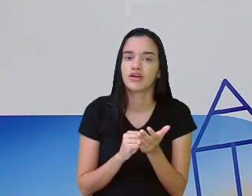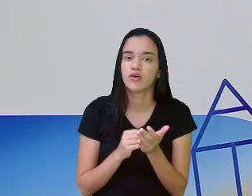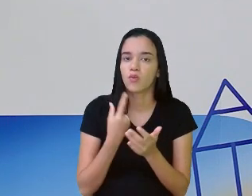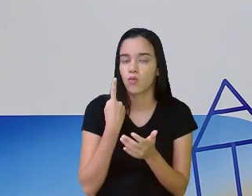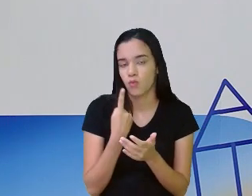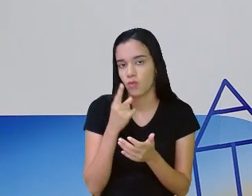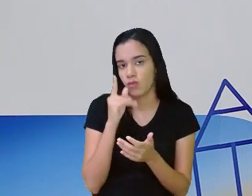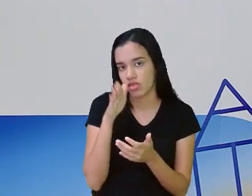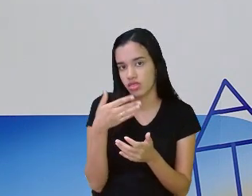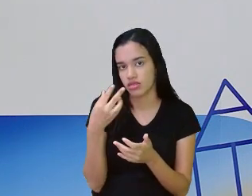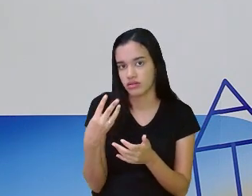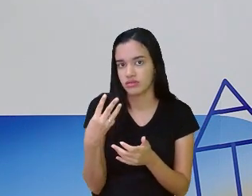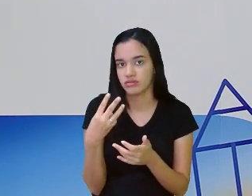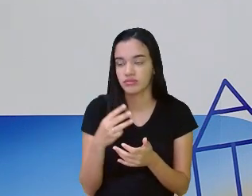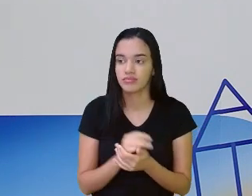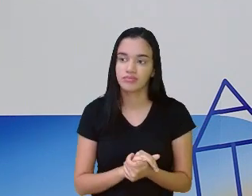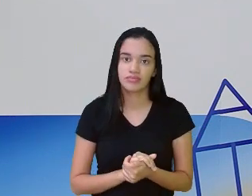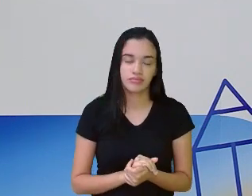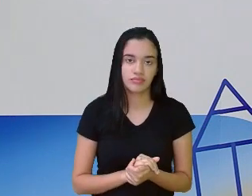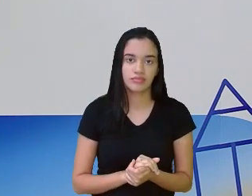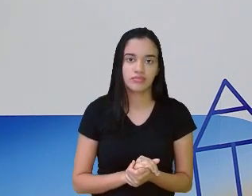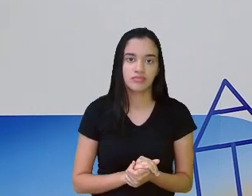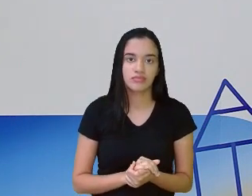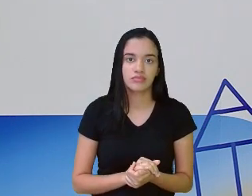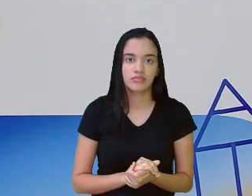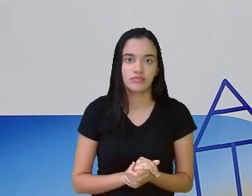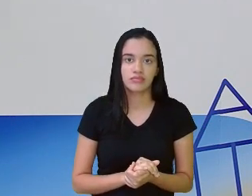1/3. Pegar aqui.